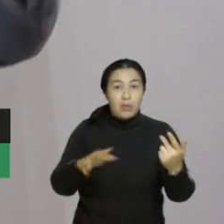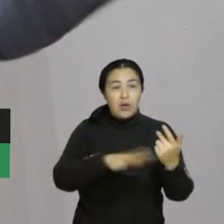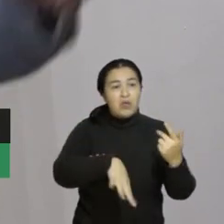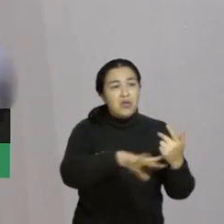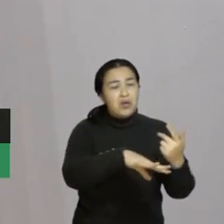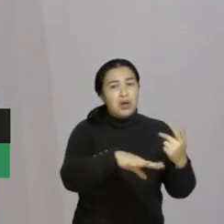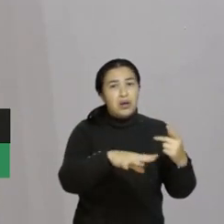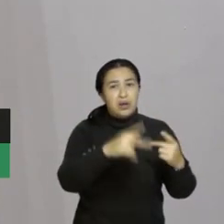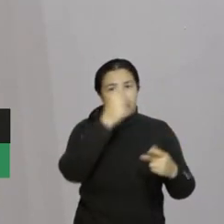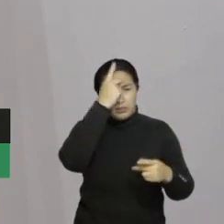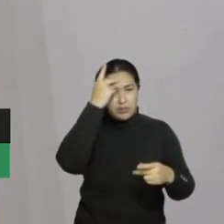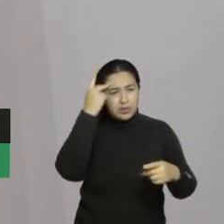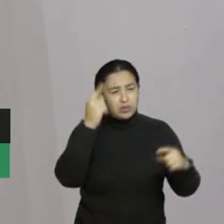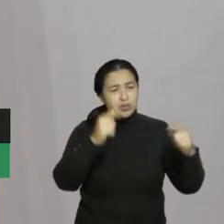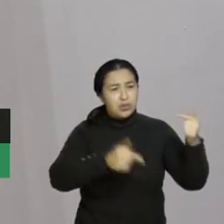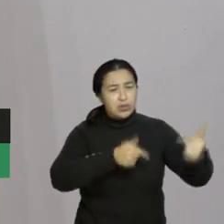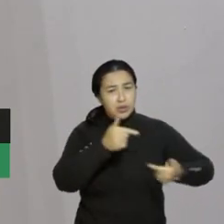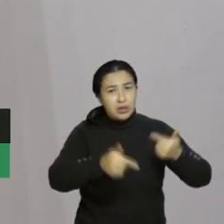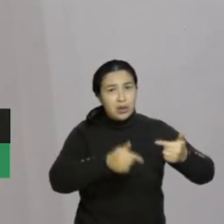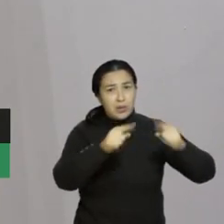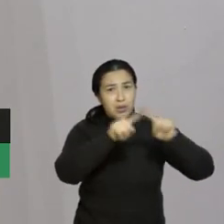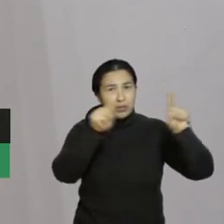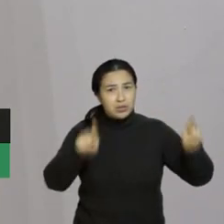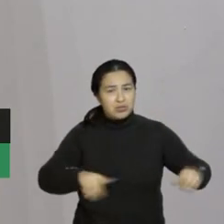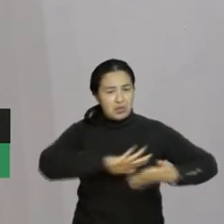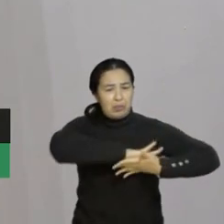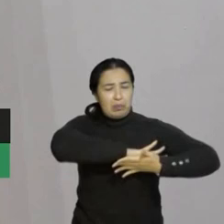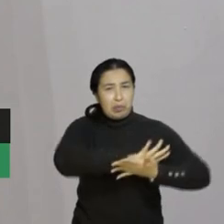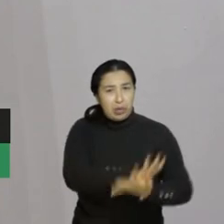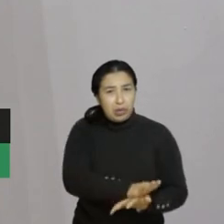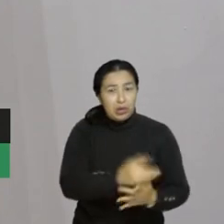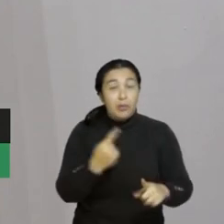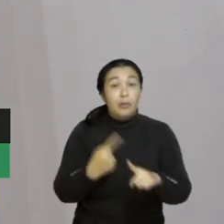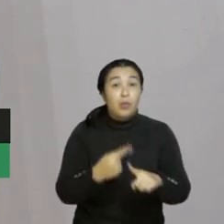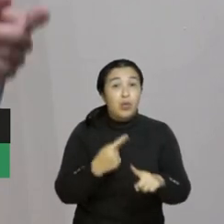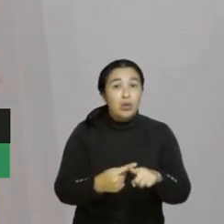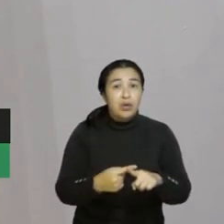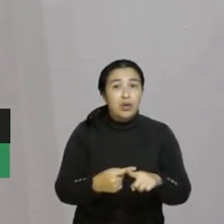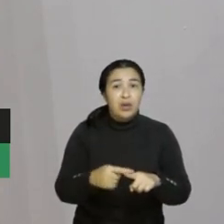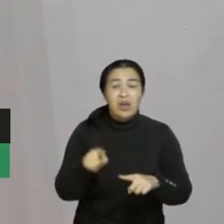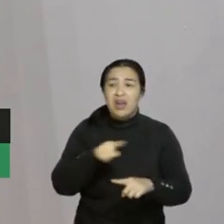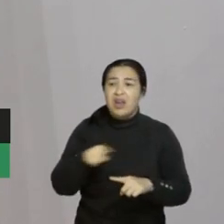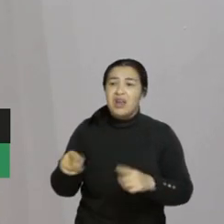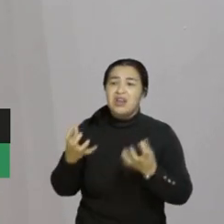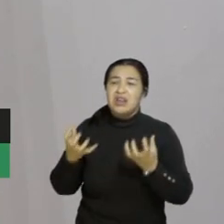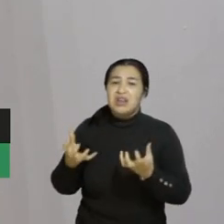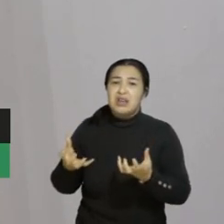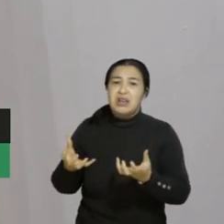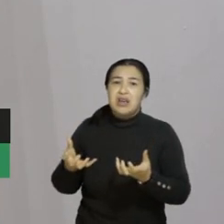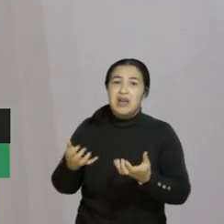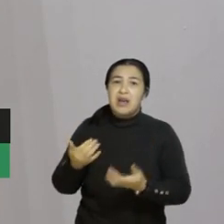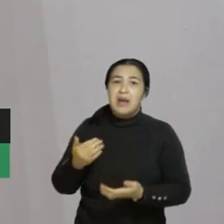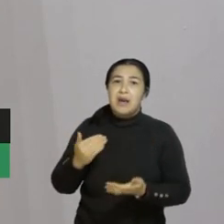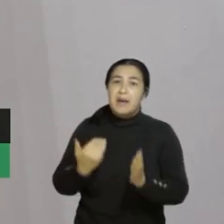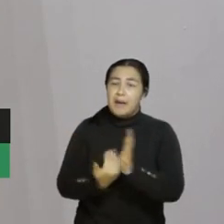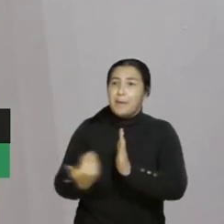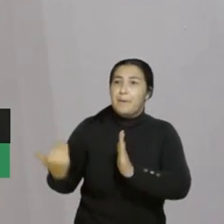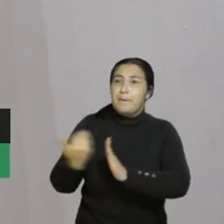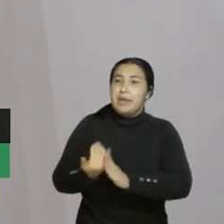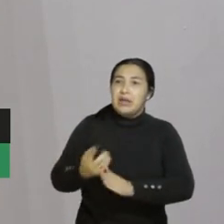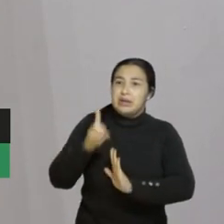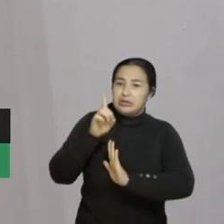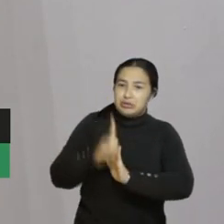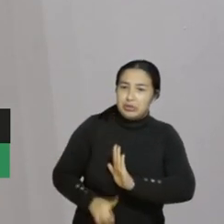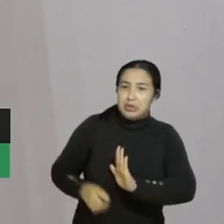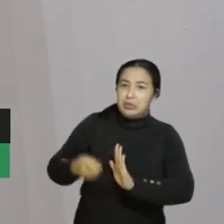para maltratar os servidores, em detrimento da busca por mais direitos e privilégios dos